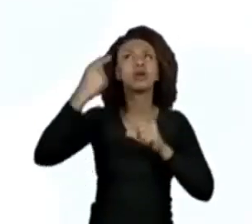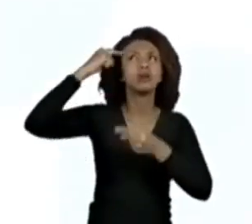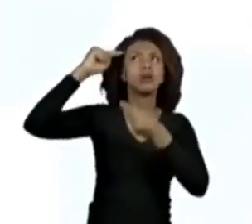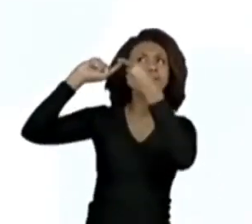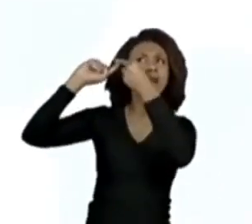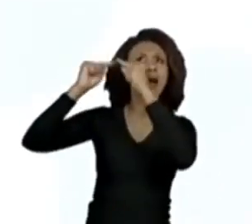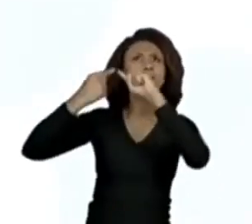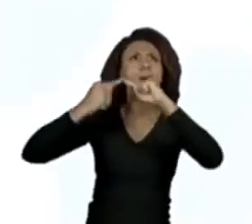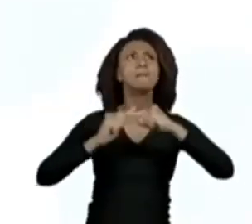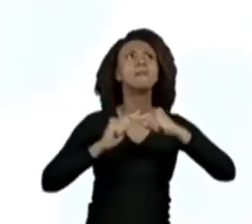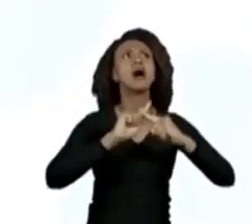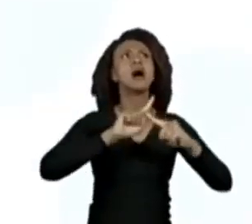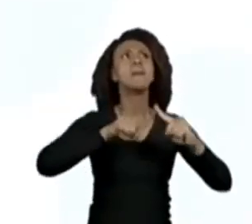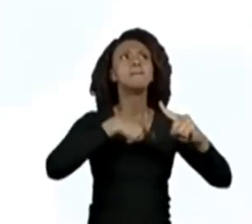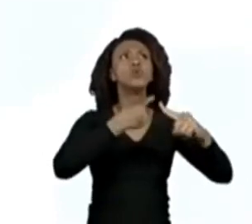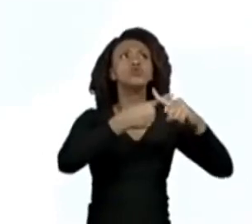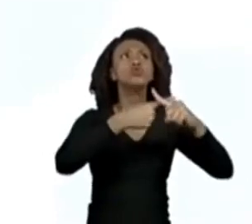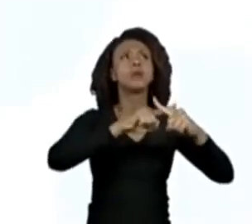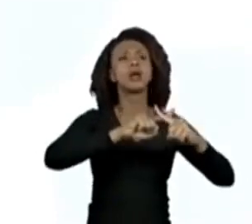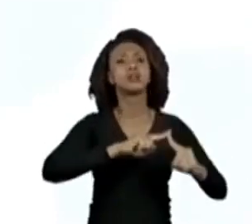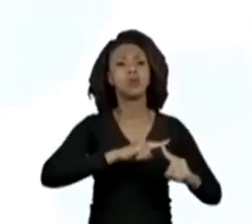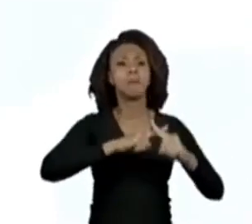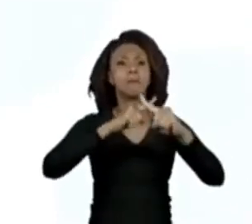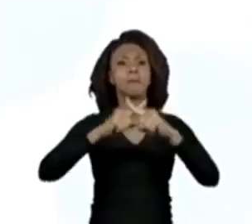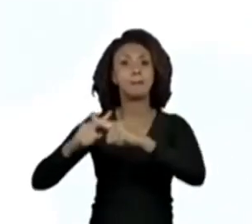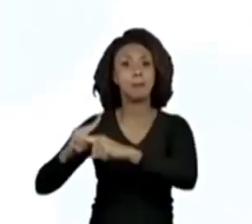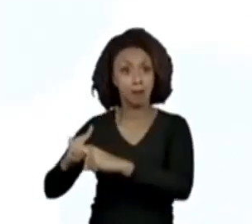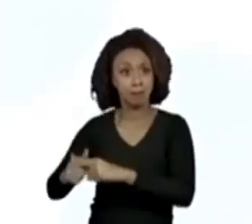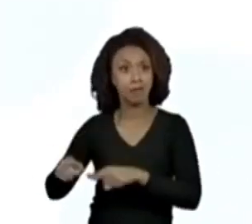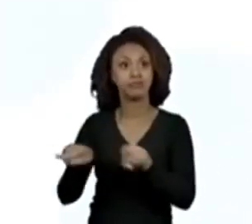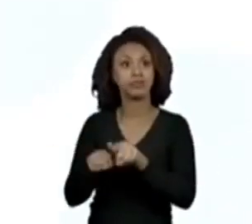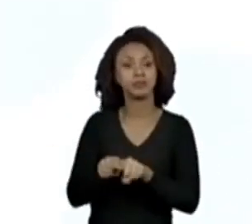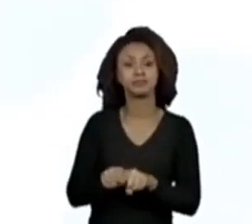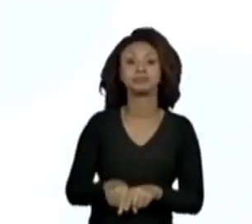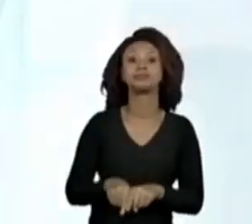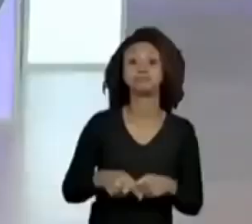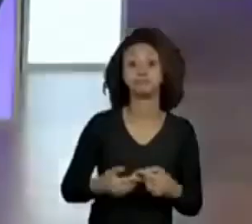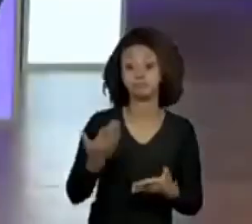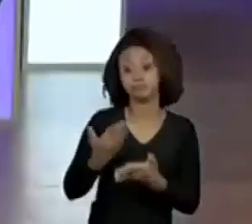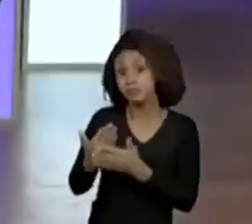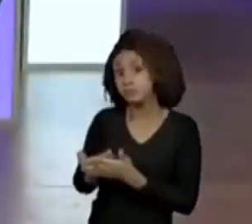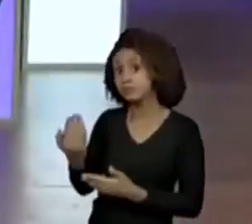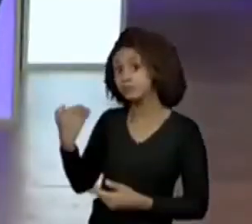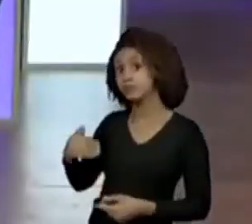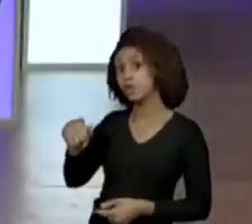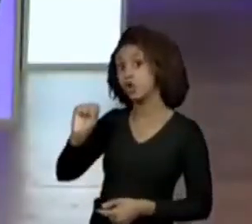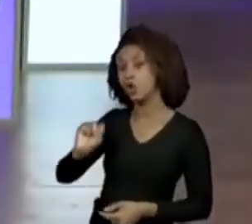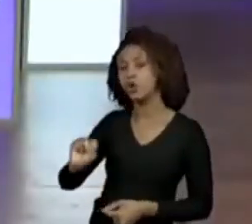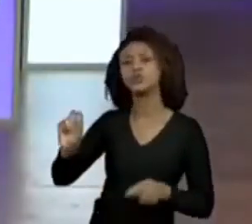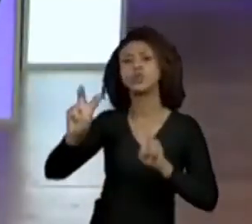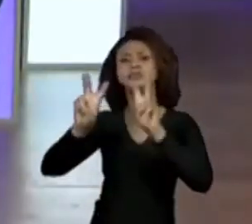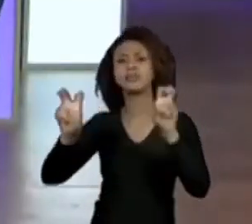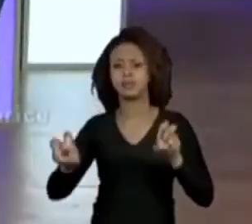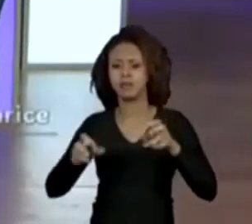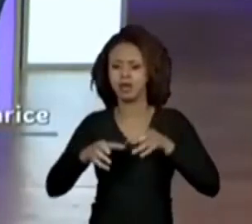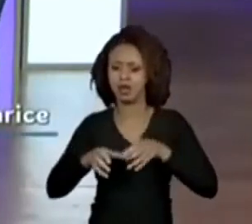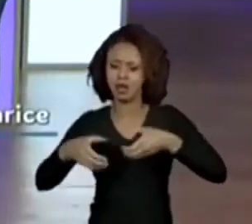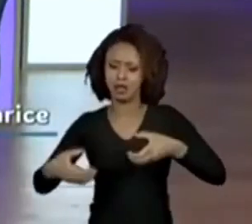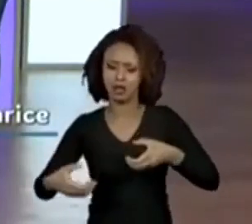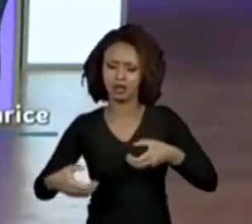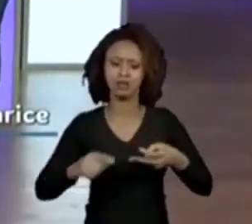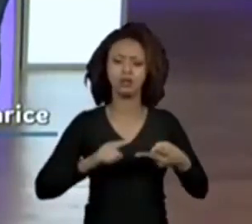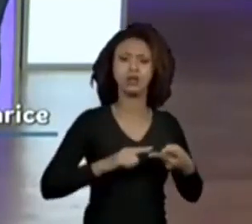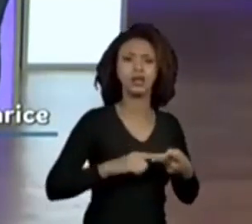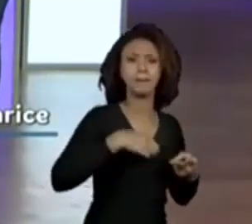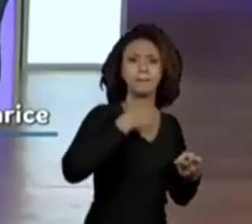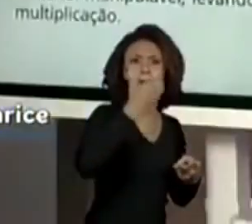da multiplicação. Na aula 8, nós falamos sobre caquis e maçãs